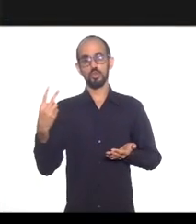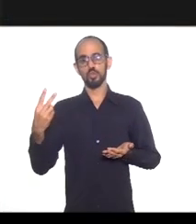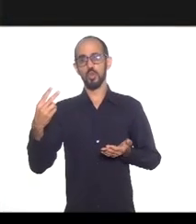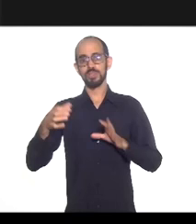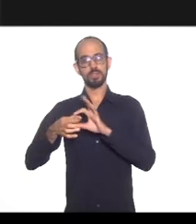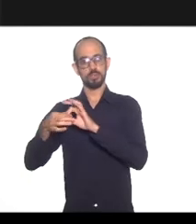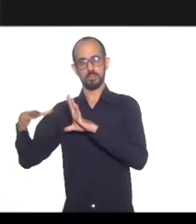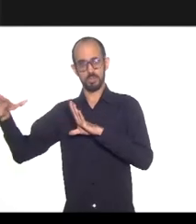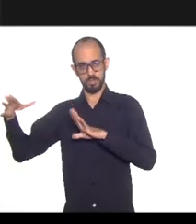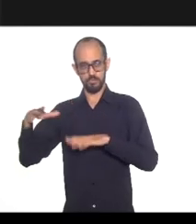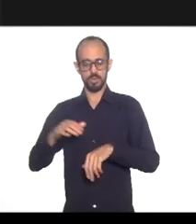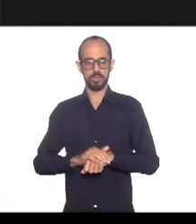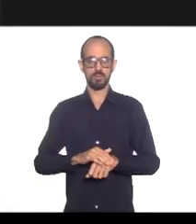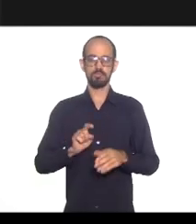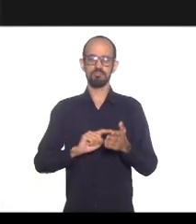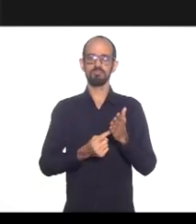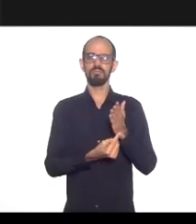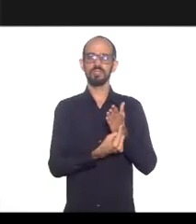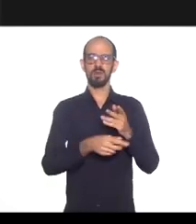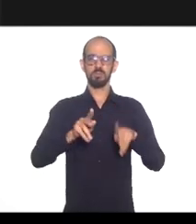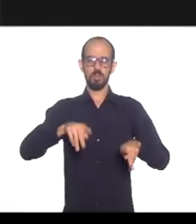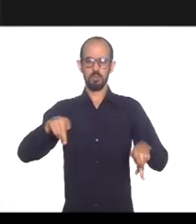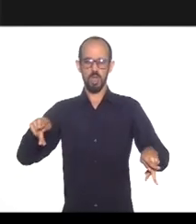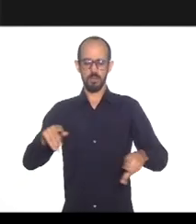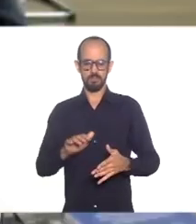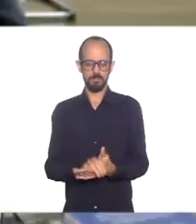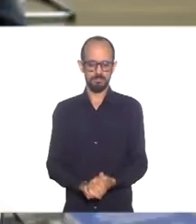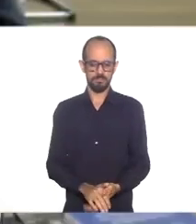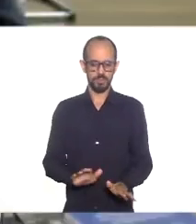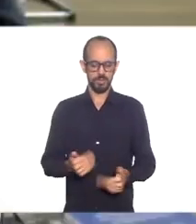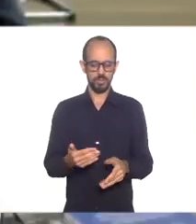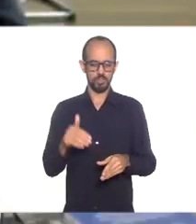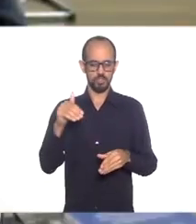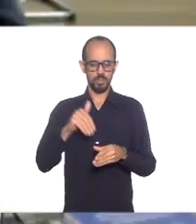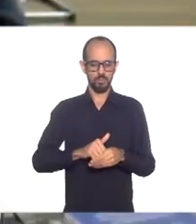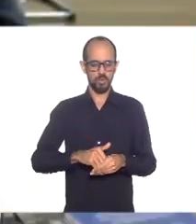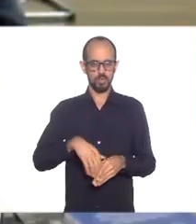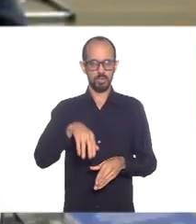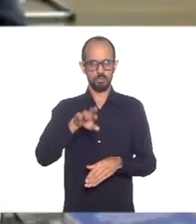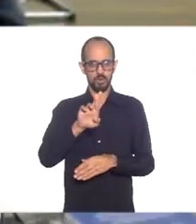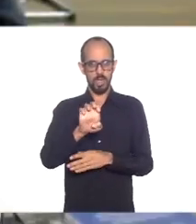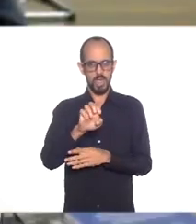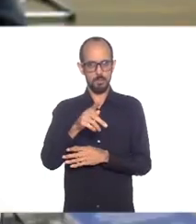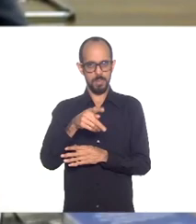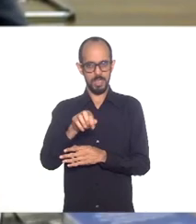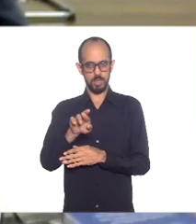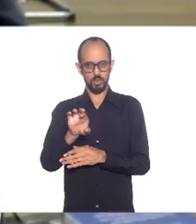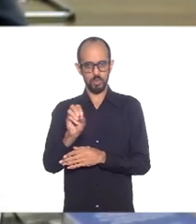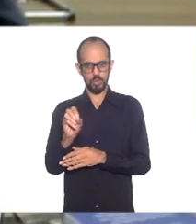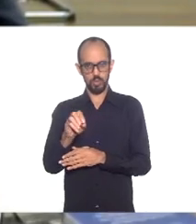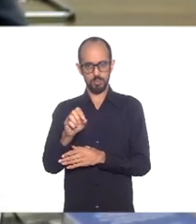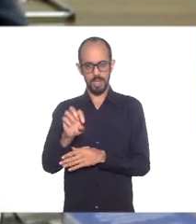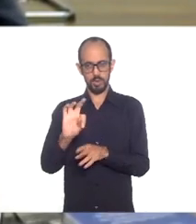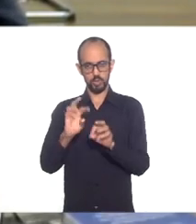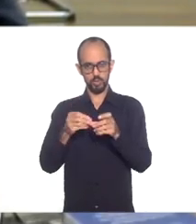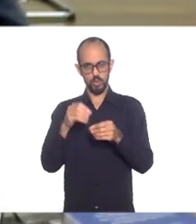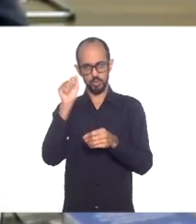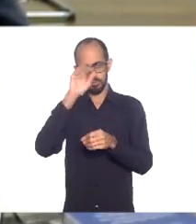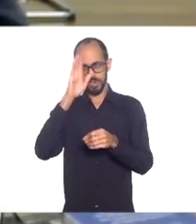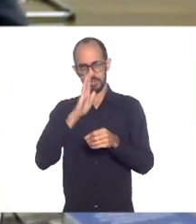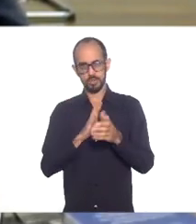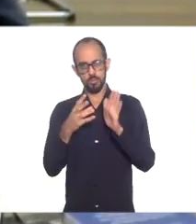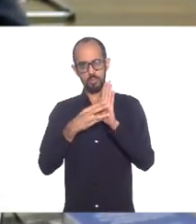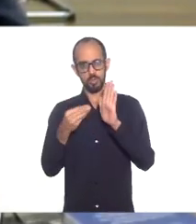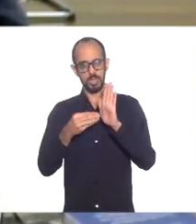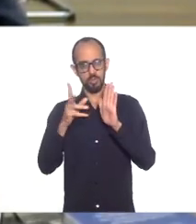Então, a gente acabou votando um Repetro para fazer o Repetro igual para o Brasil inteiro. Mas eu não tenho dúvida, porque se a gente faz um